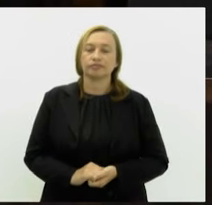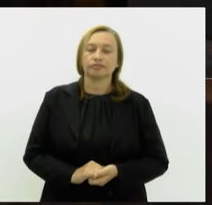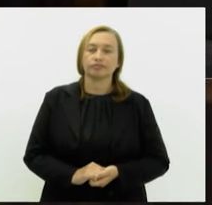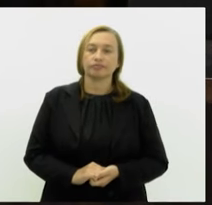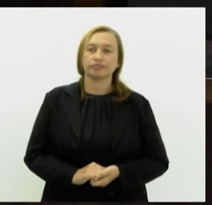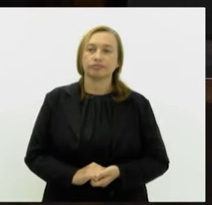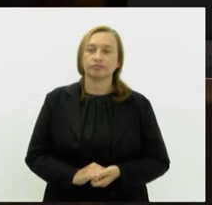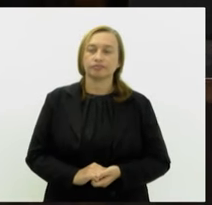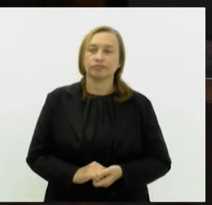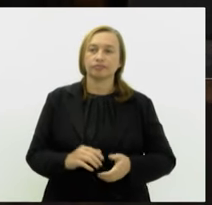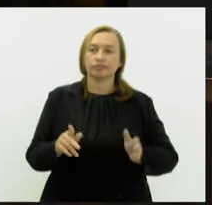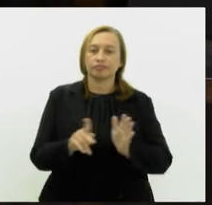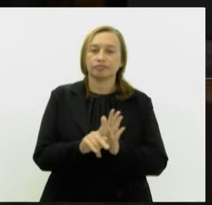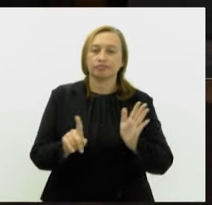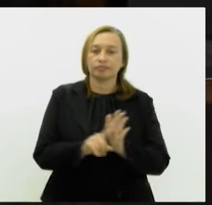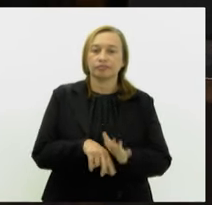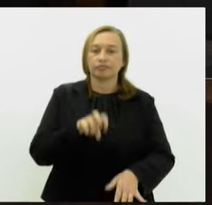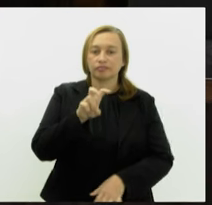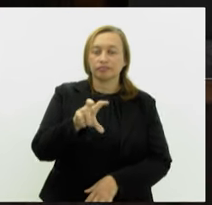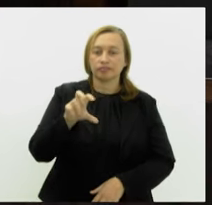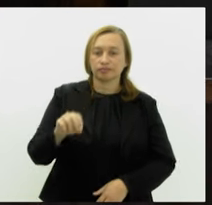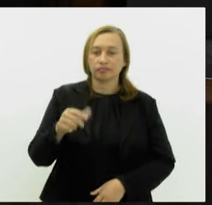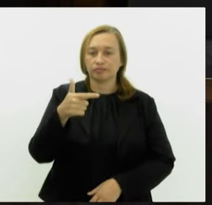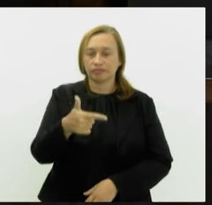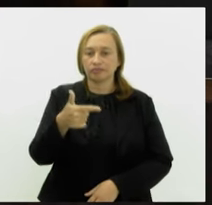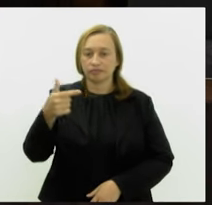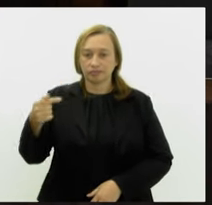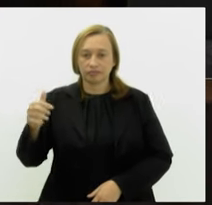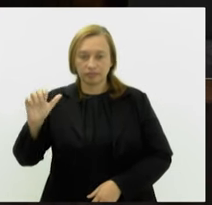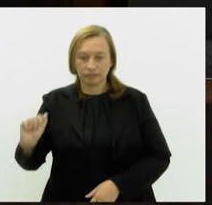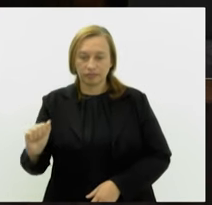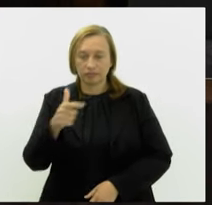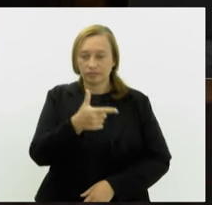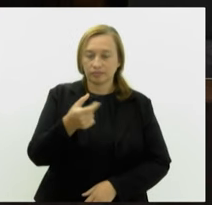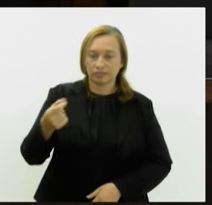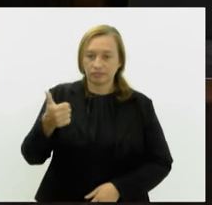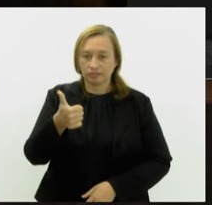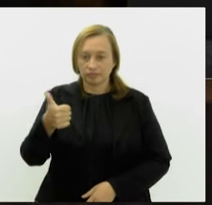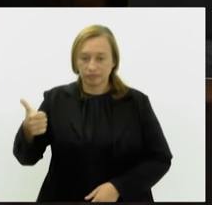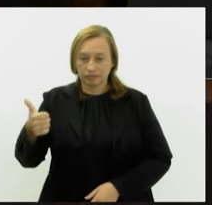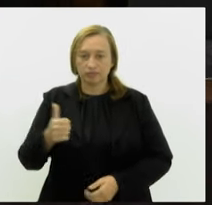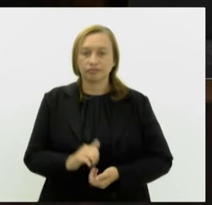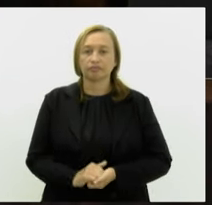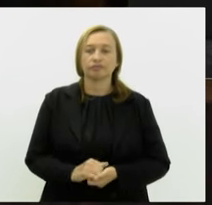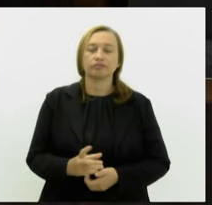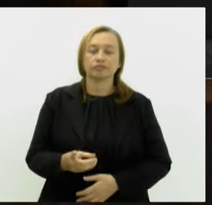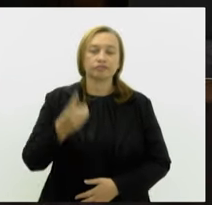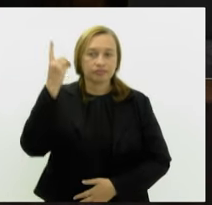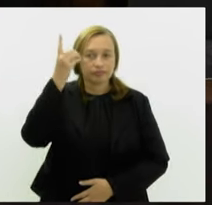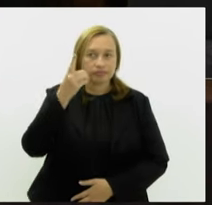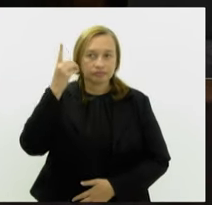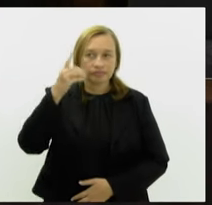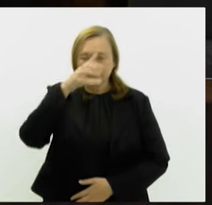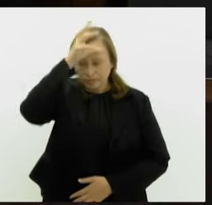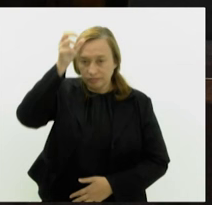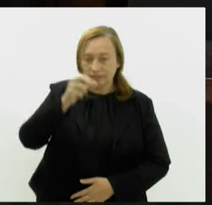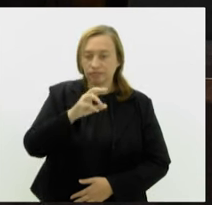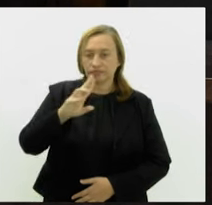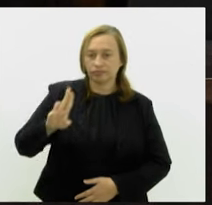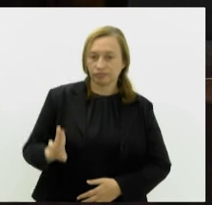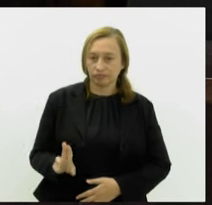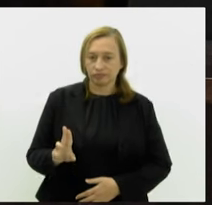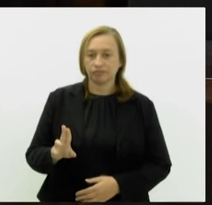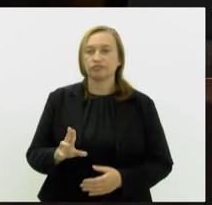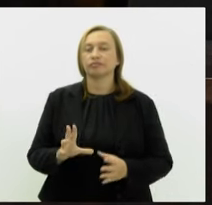emendado. Projeto de Lei 5027-A de 2021, de autoria da deputada Tia Ju, que dispõe